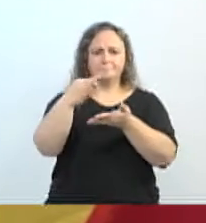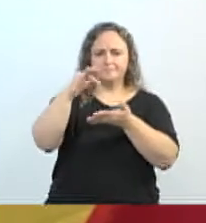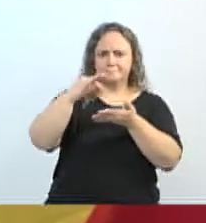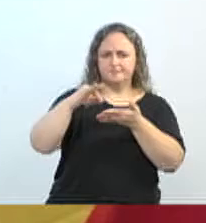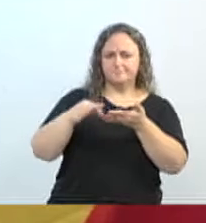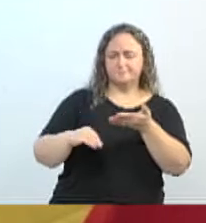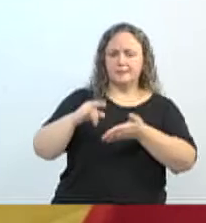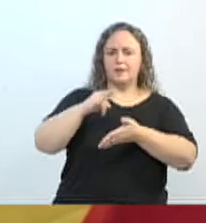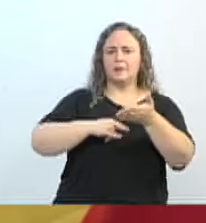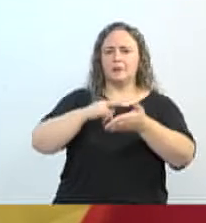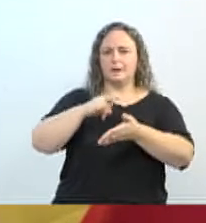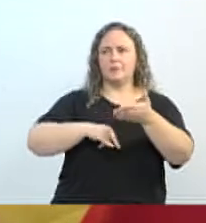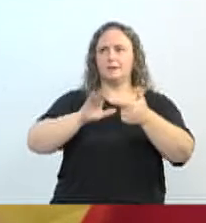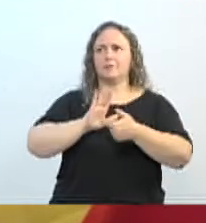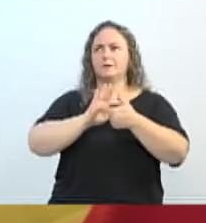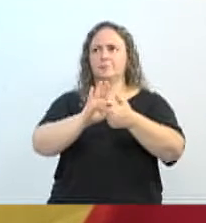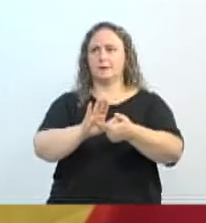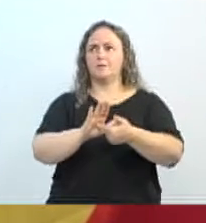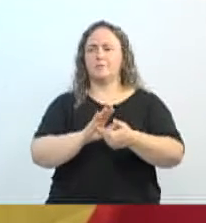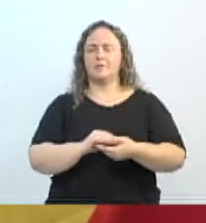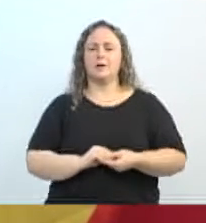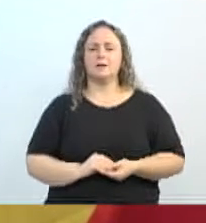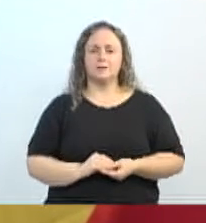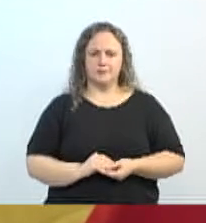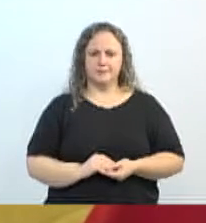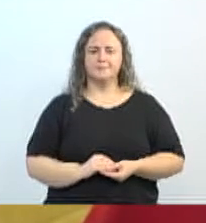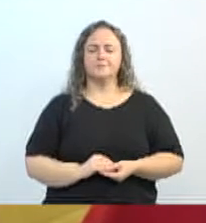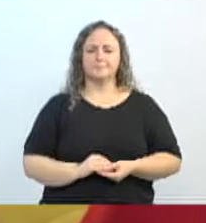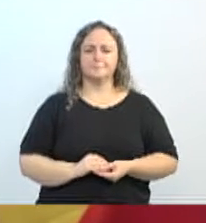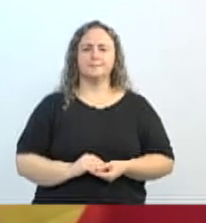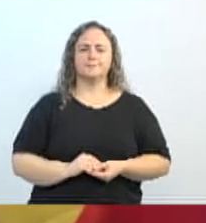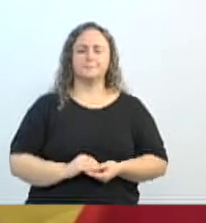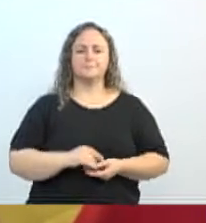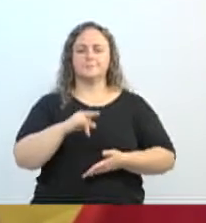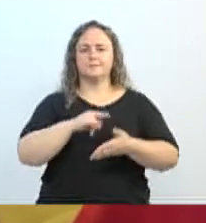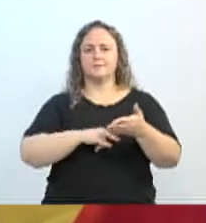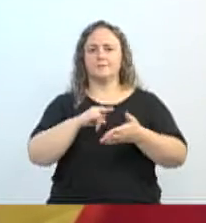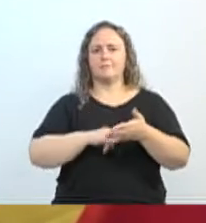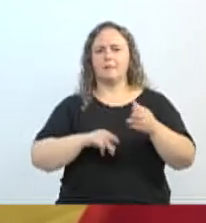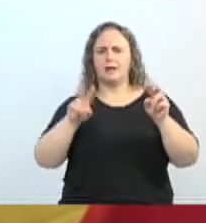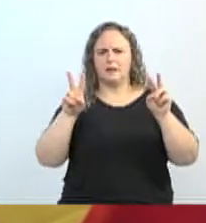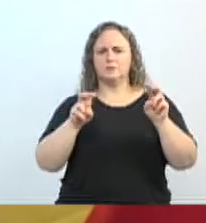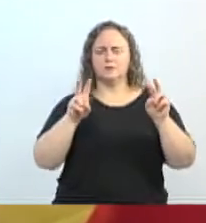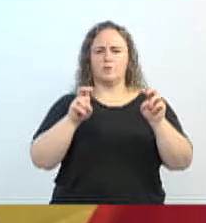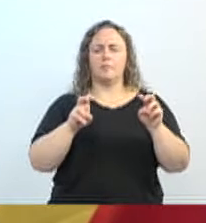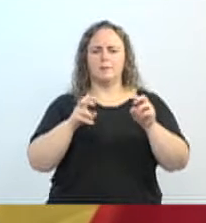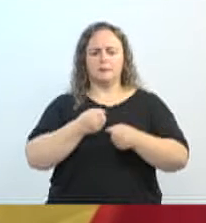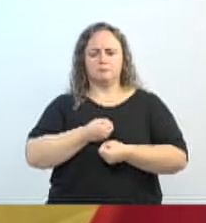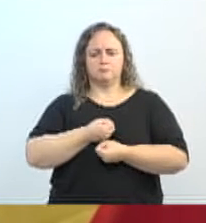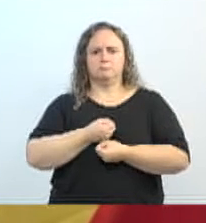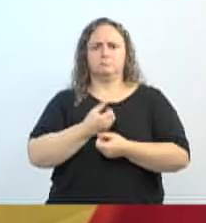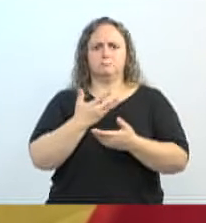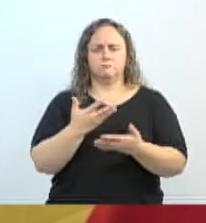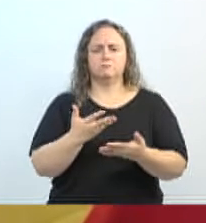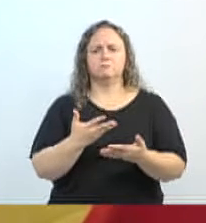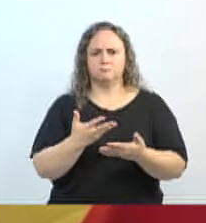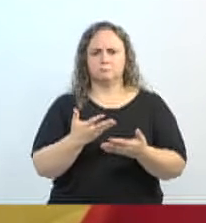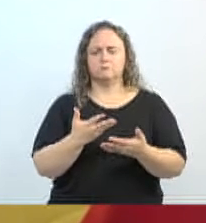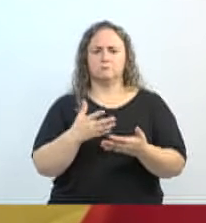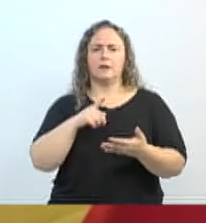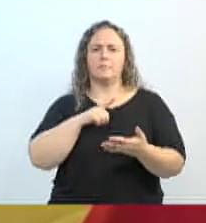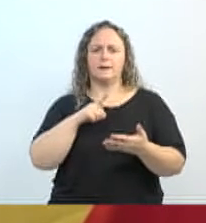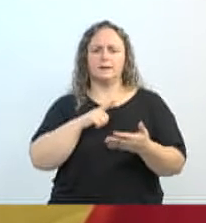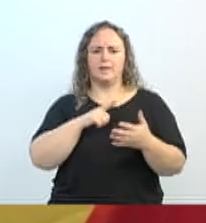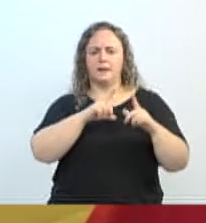apresentou. O documento que a gente apresentou sobre, na verdade, manifesto pelo corte de 13 cargos, que agora está no